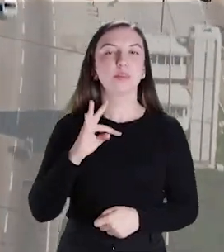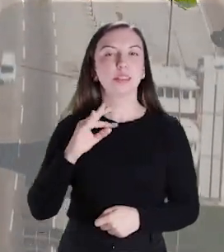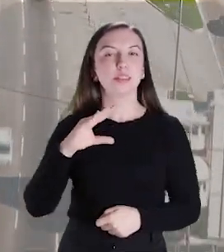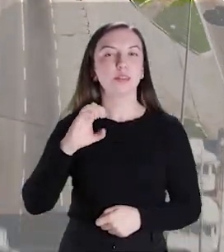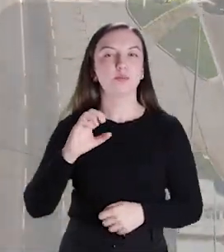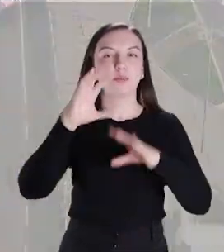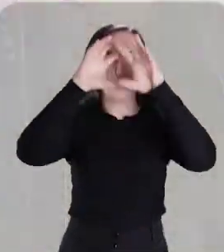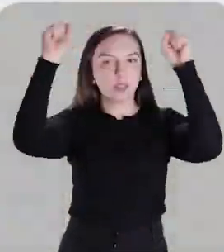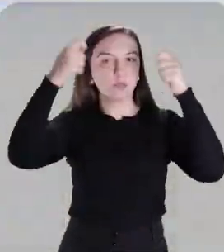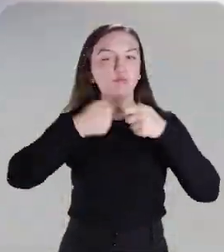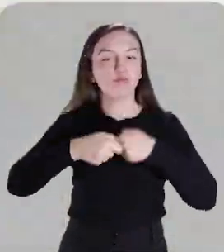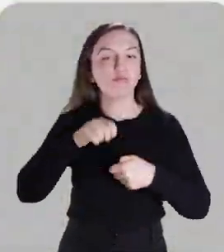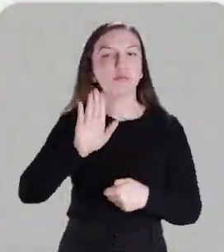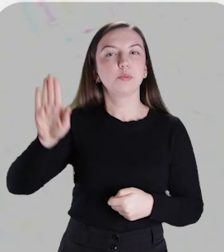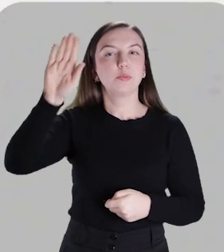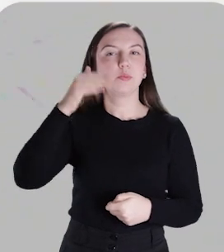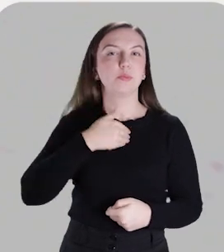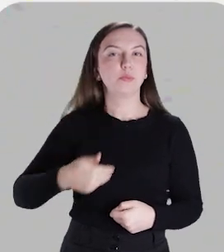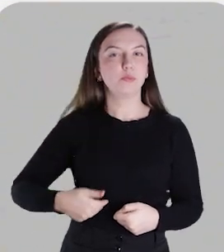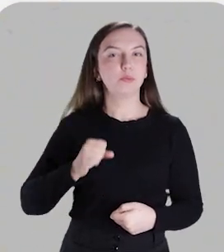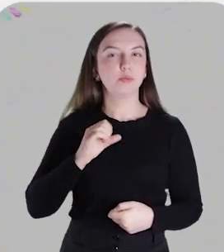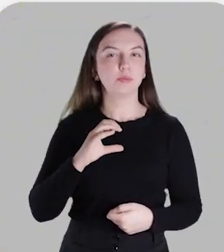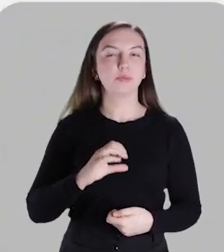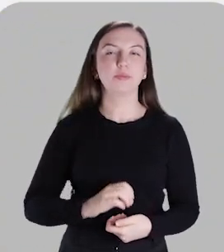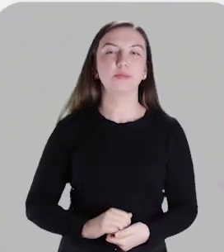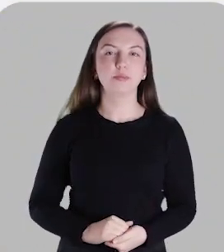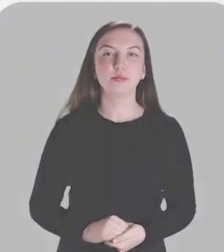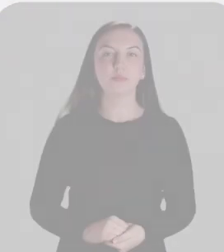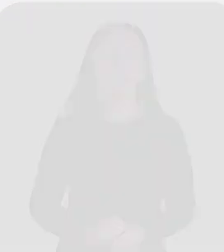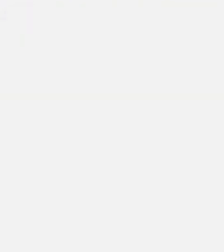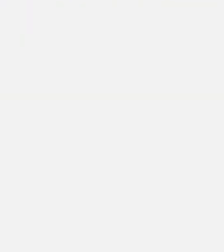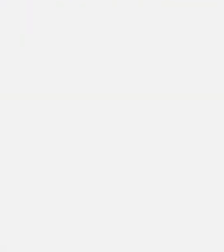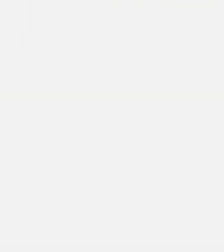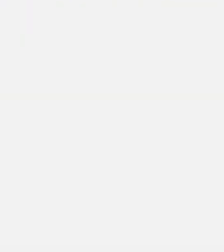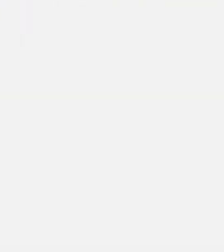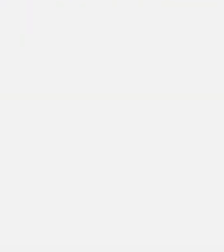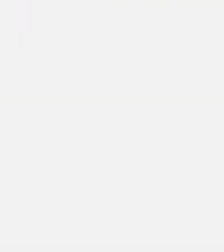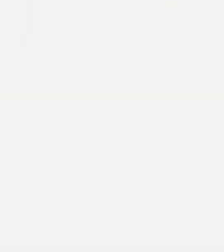correta. TCE, o Tribunal da Governança Pública Catarinense.